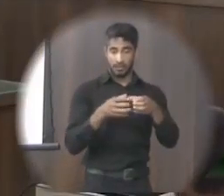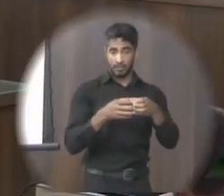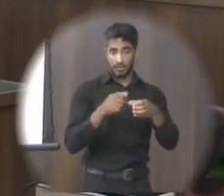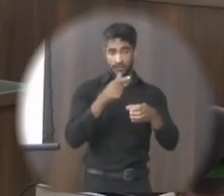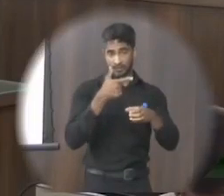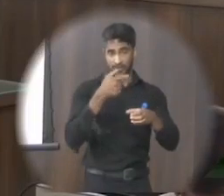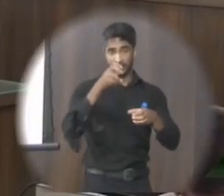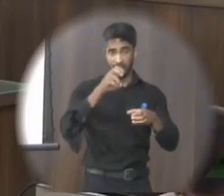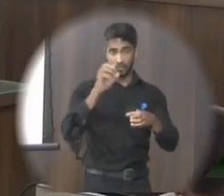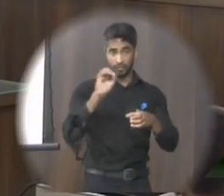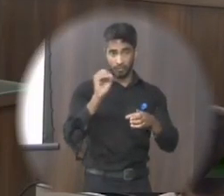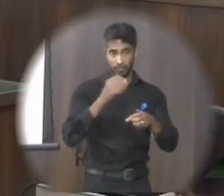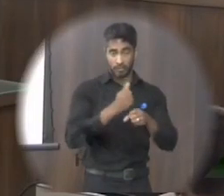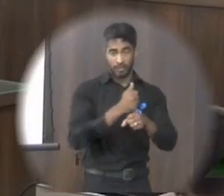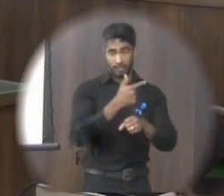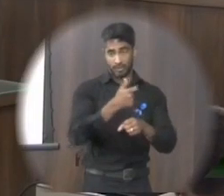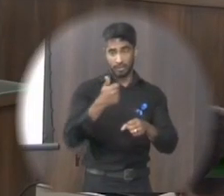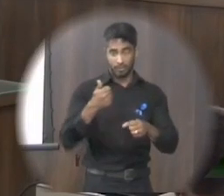de outubro de 2021.